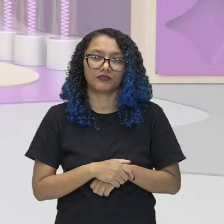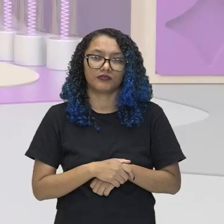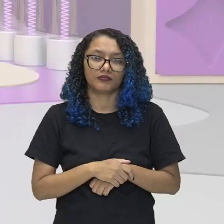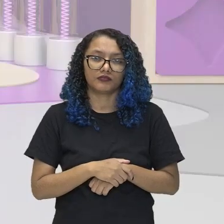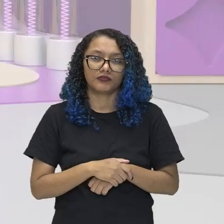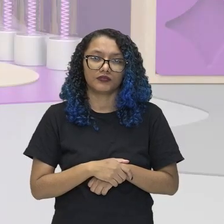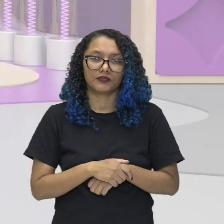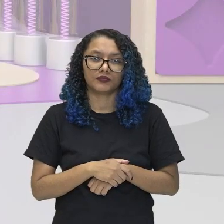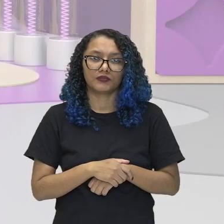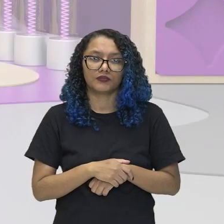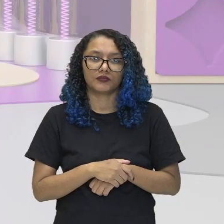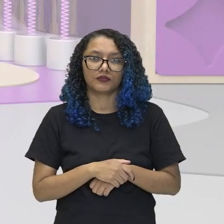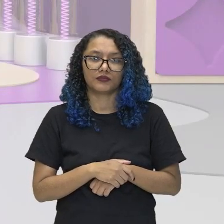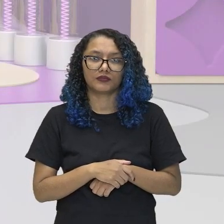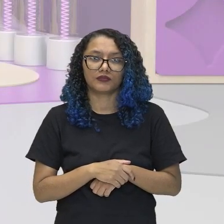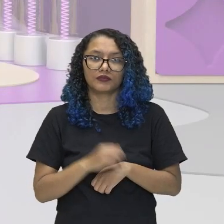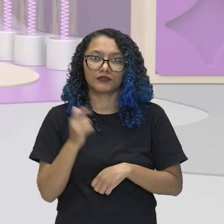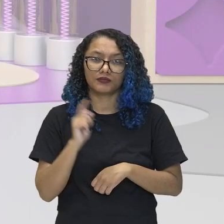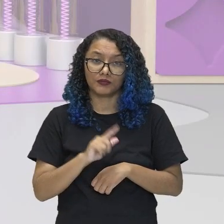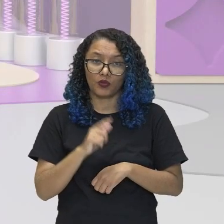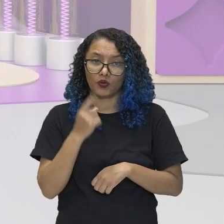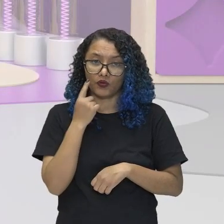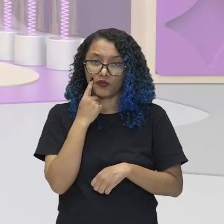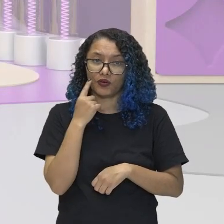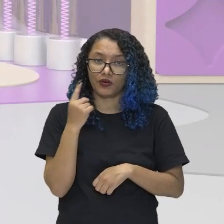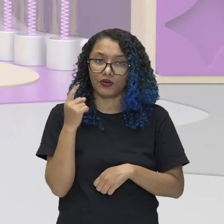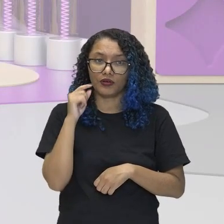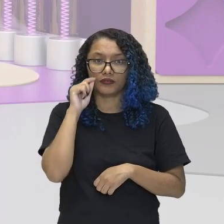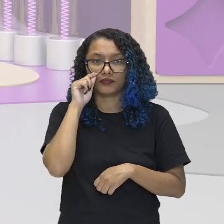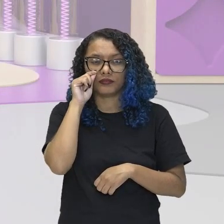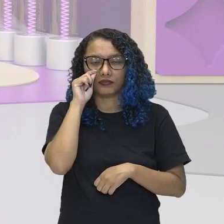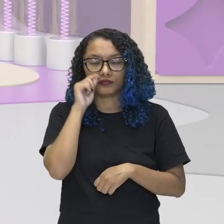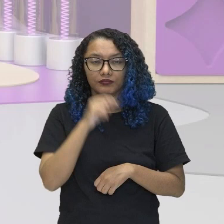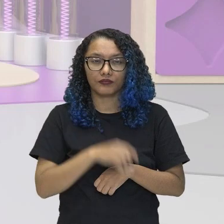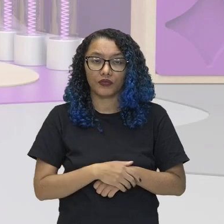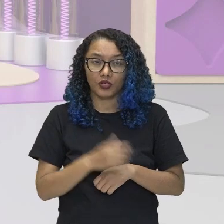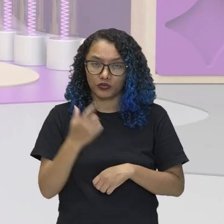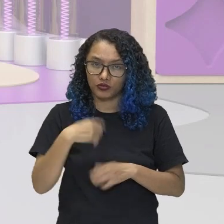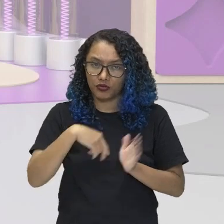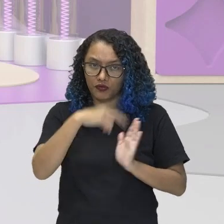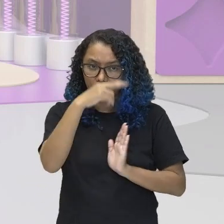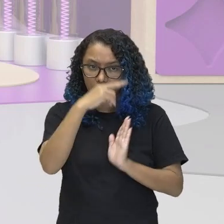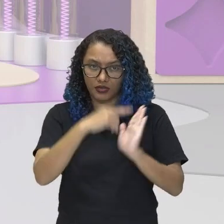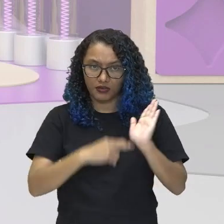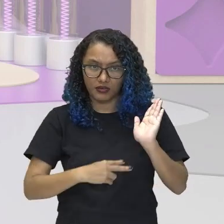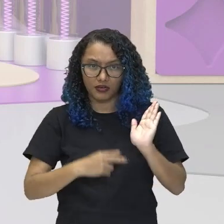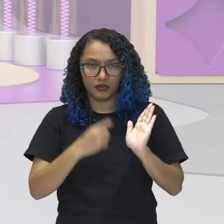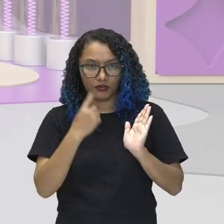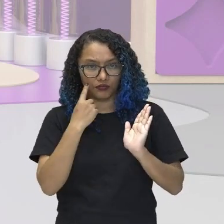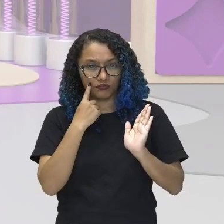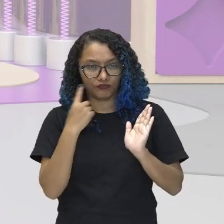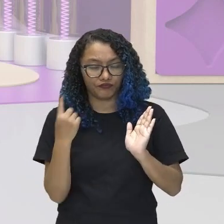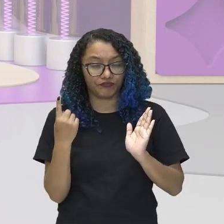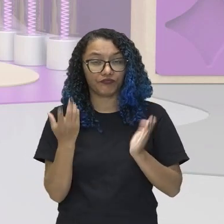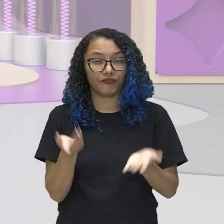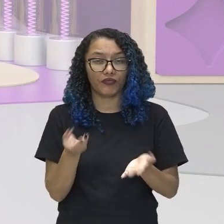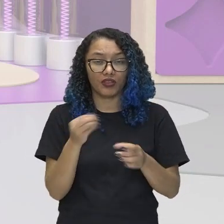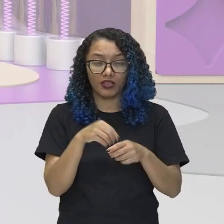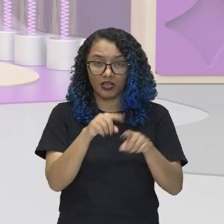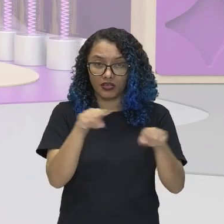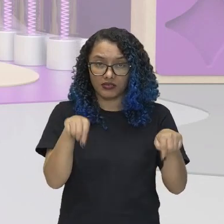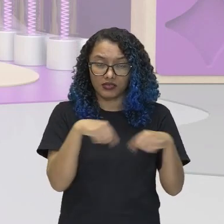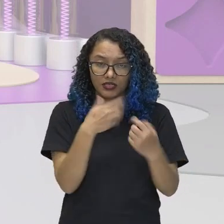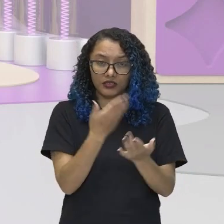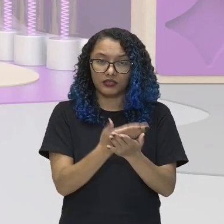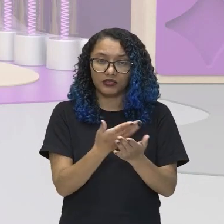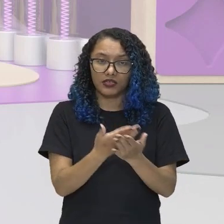só. Mais uma vez aqui do meu lado, olha, em uma sala de aula havia